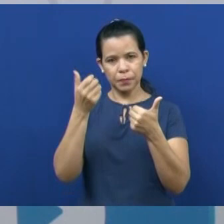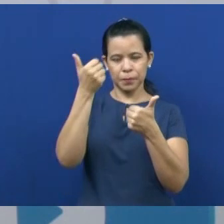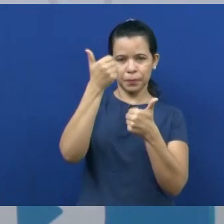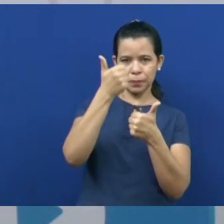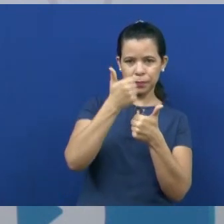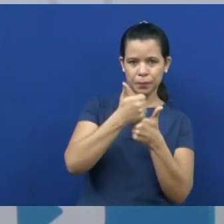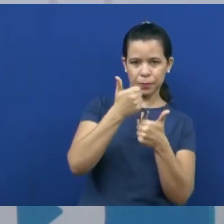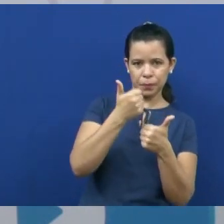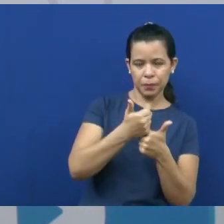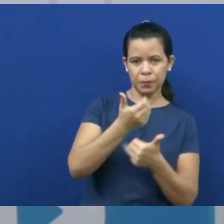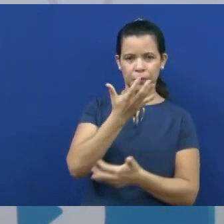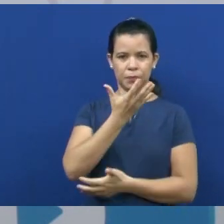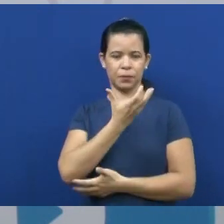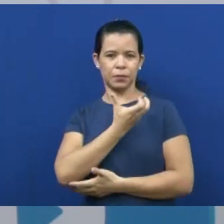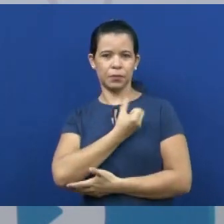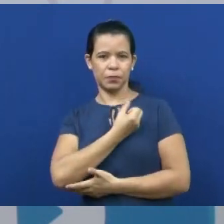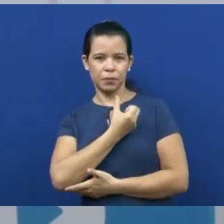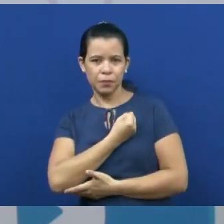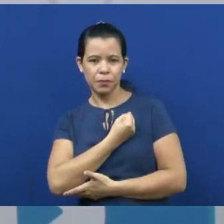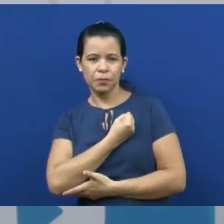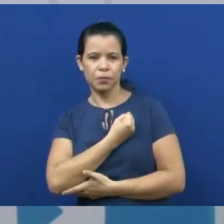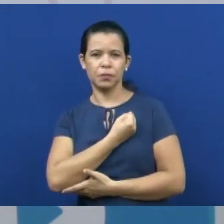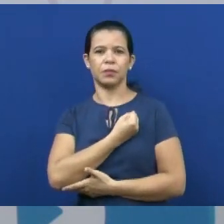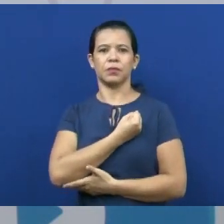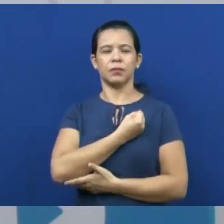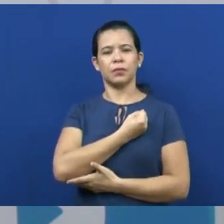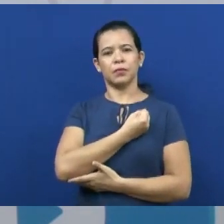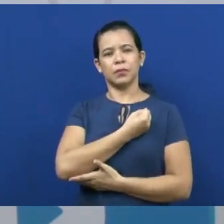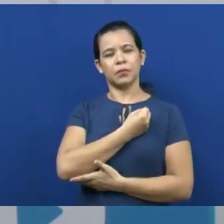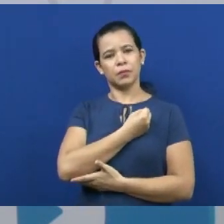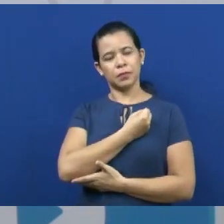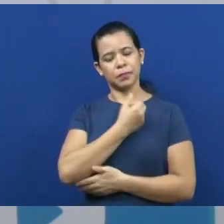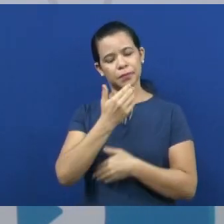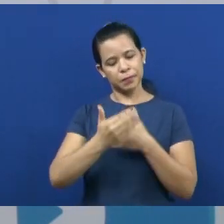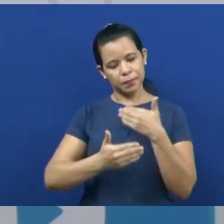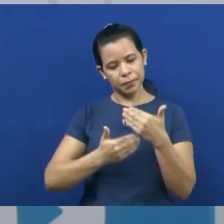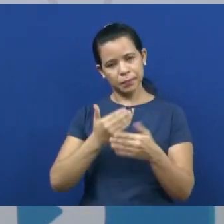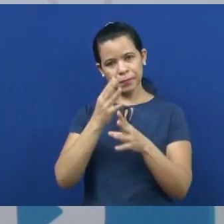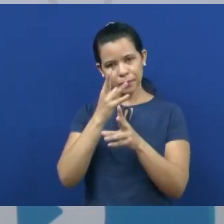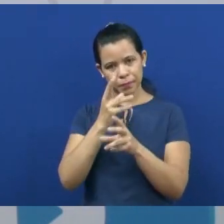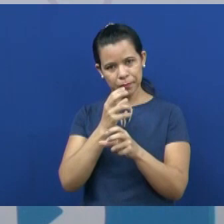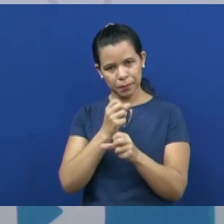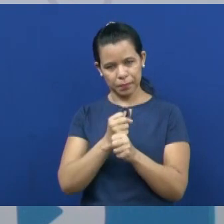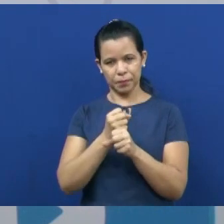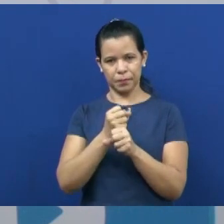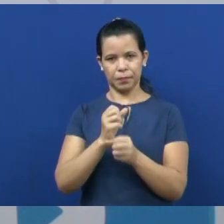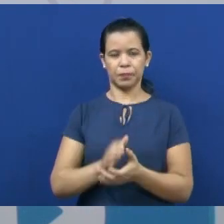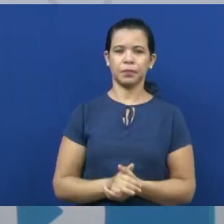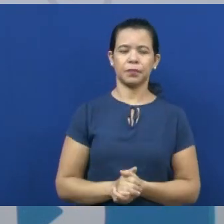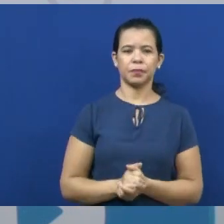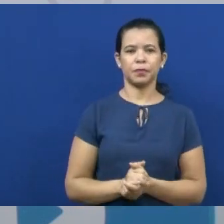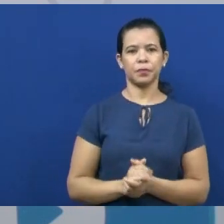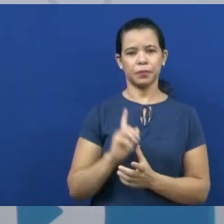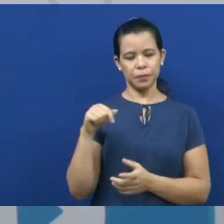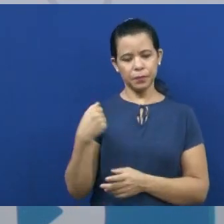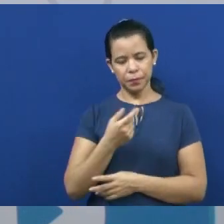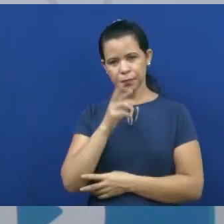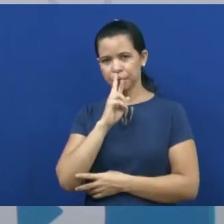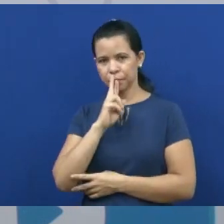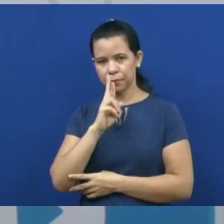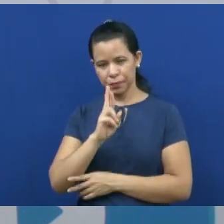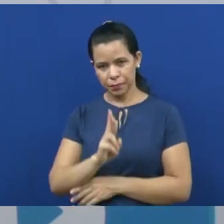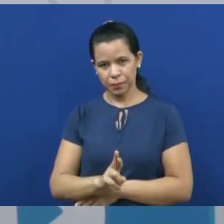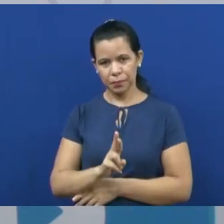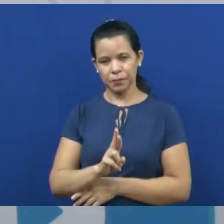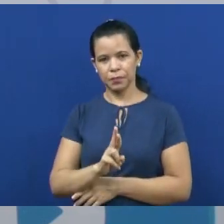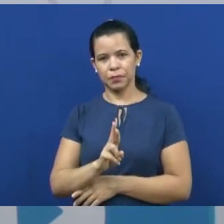substituí os valores para a minha generalização da função exponencial. Para a resolução